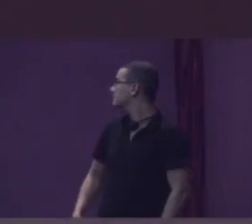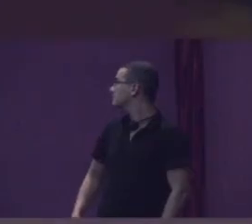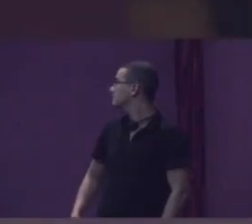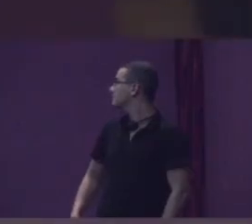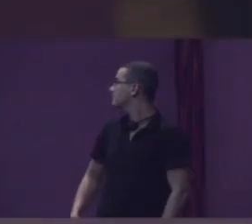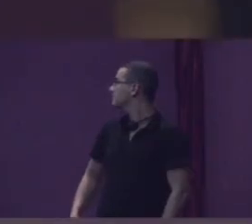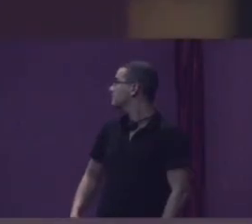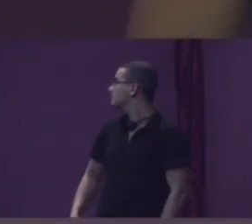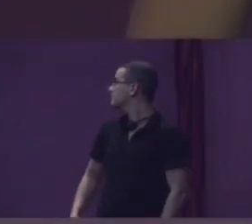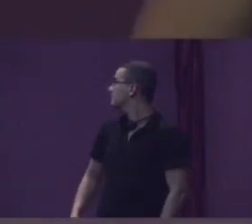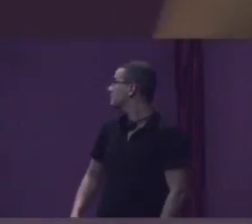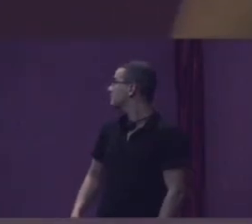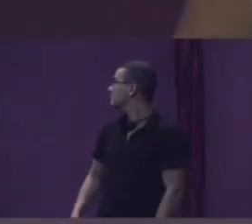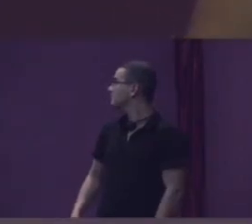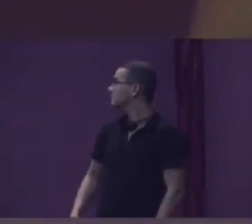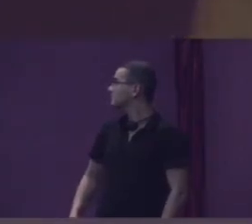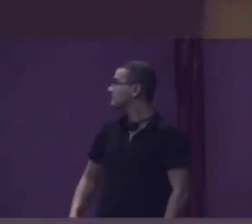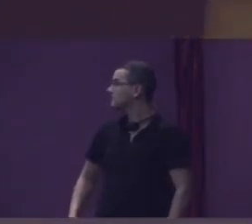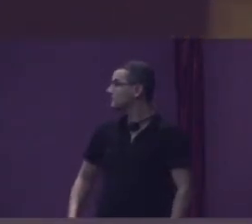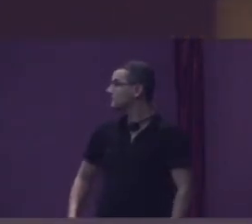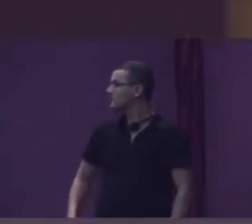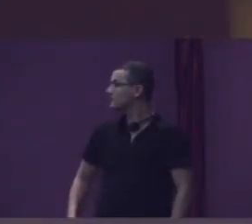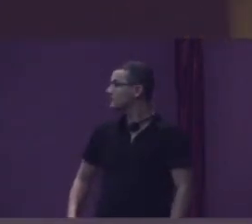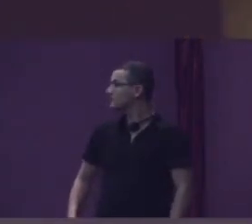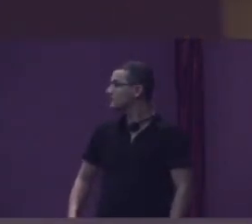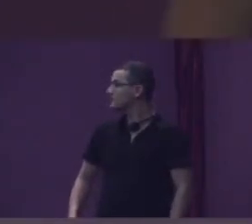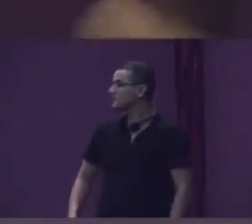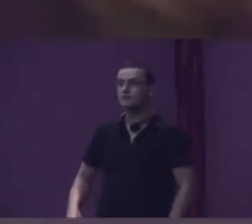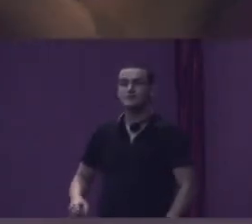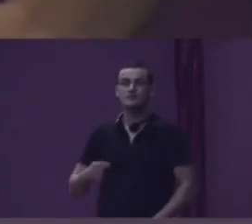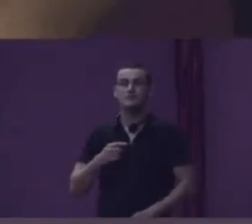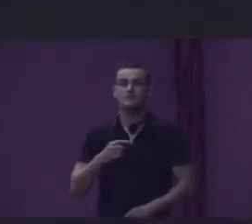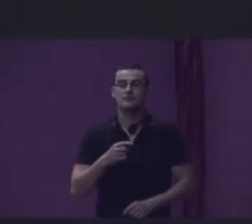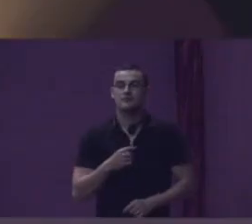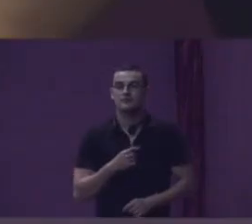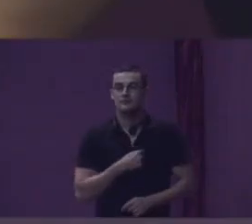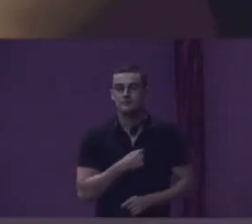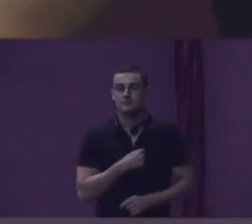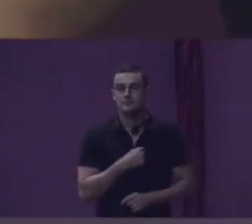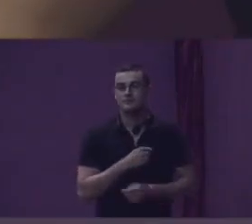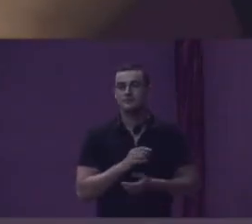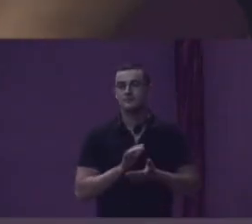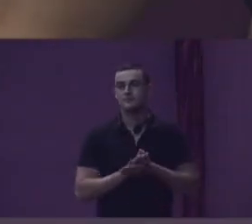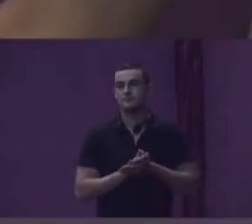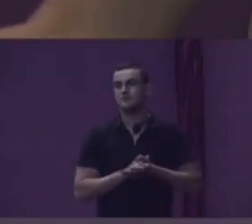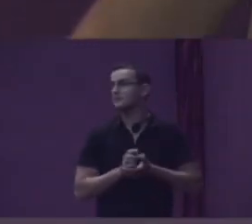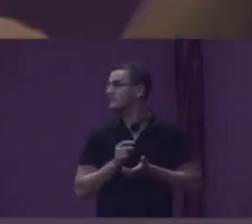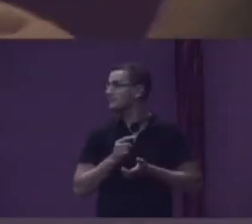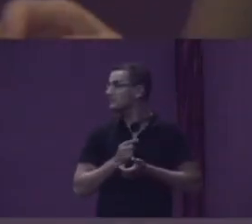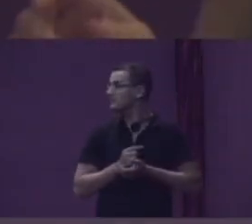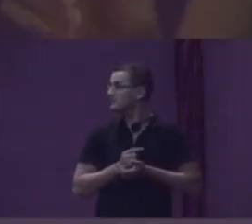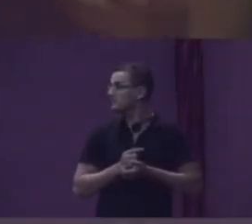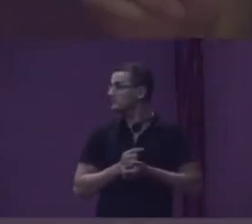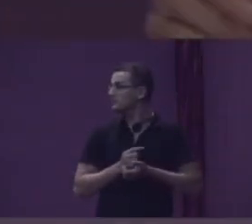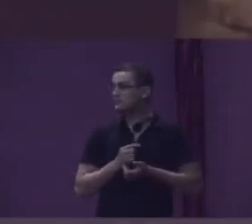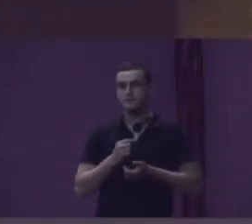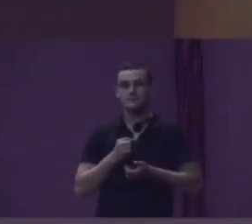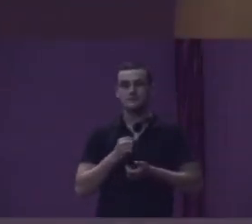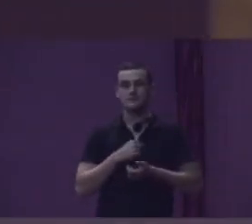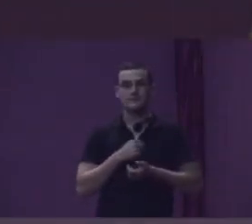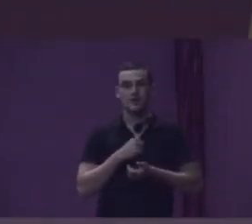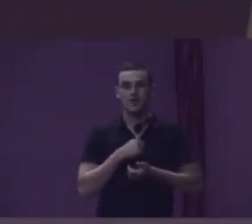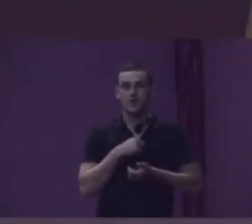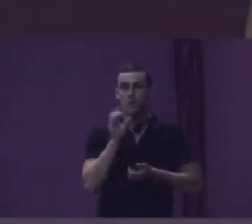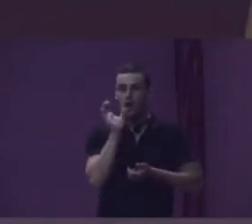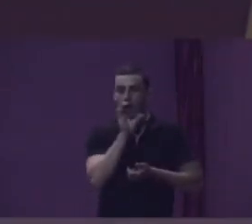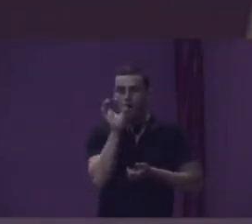Muito obrigada. Não, eu vou fazer só pequenininha apresentação, só para muito corta, só